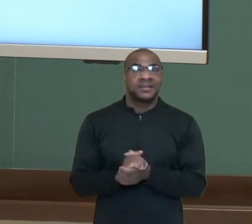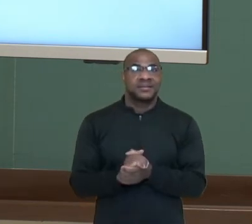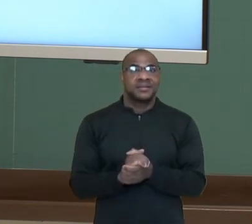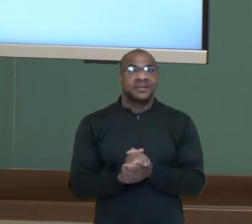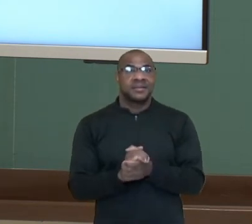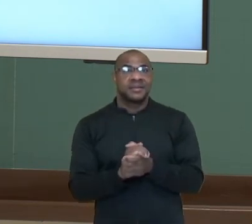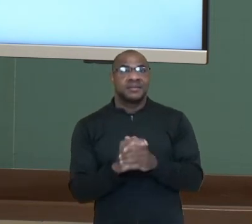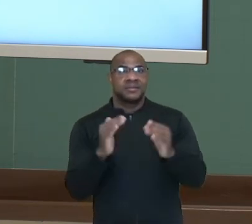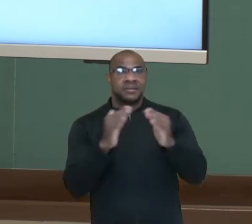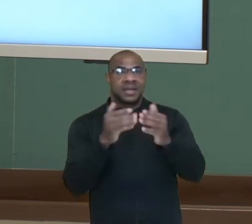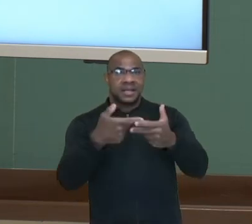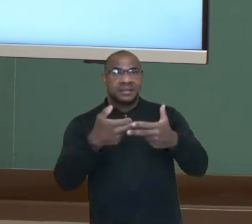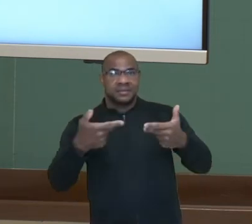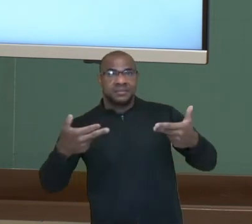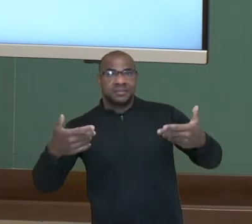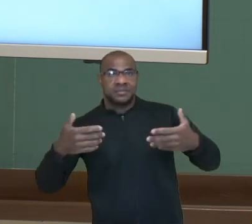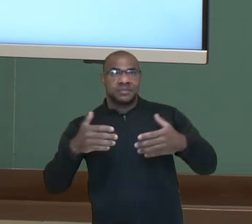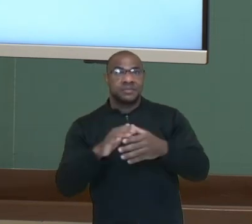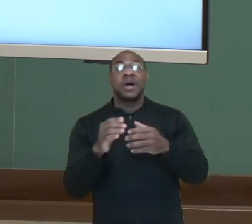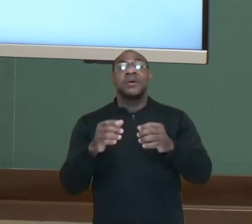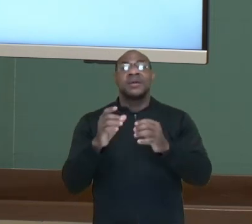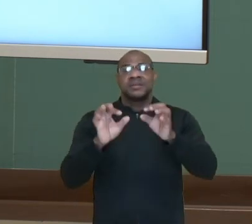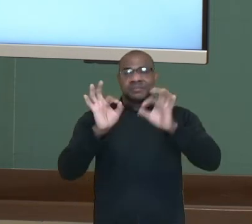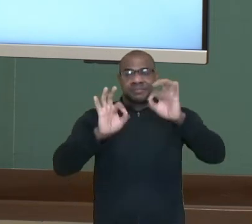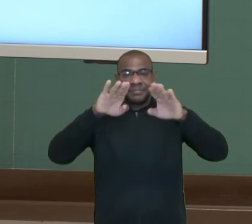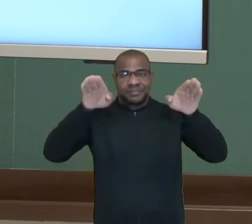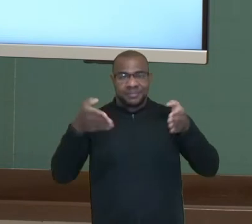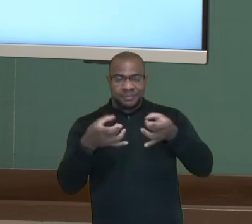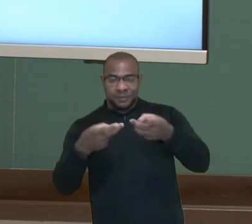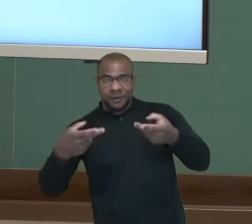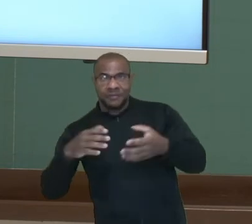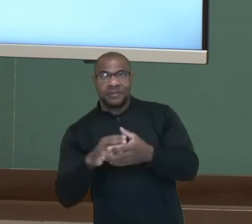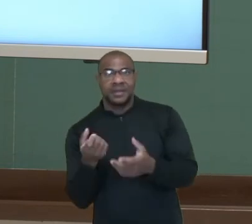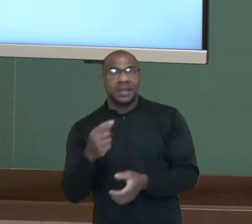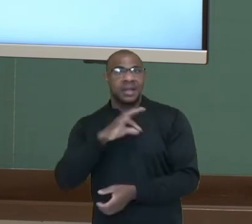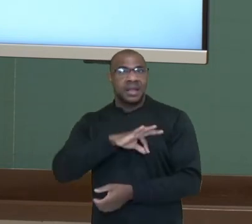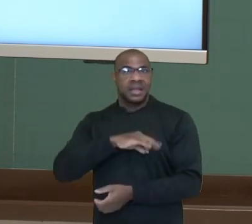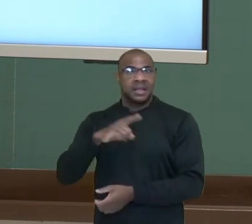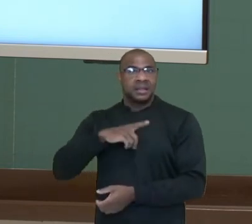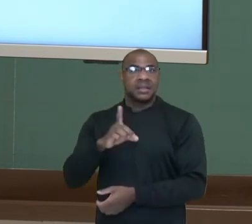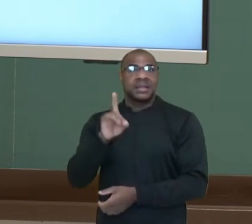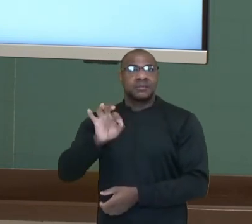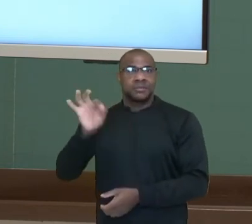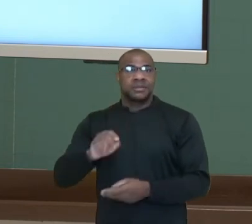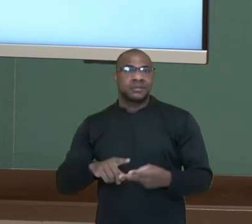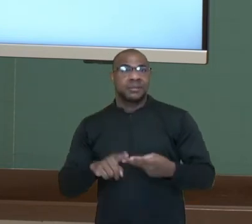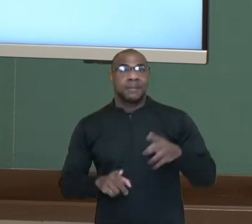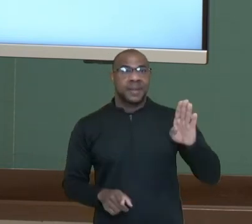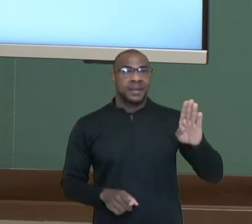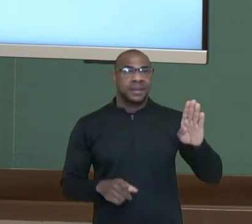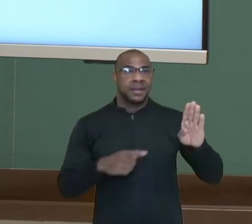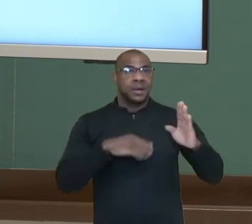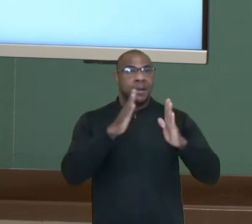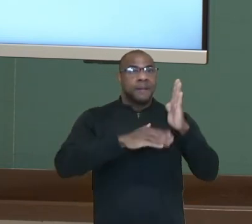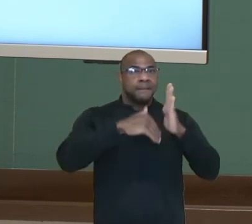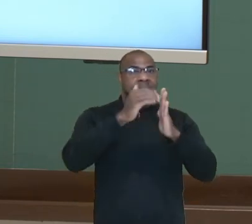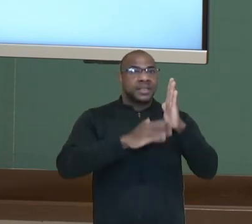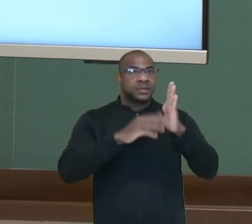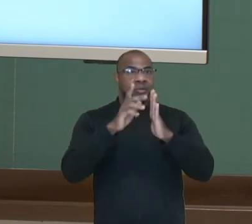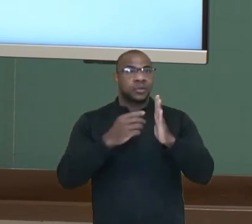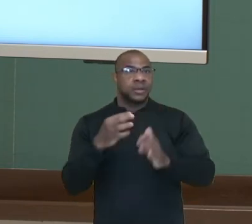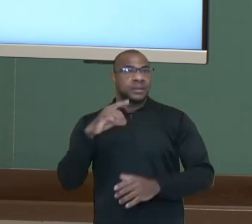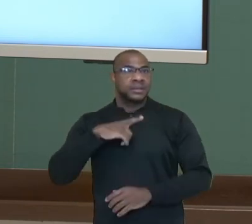10% do valor total das suas vendas. Letra B. Um pintor utiliza em média 100 ml de tinta